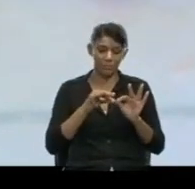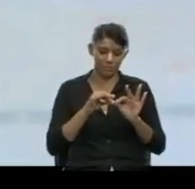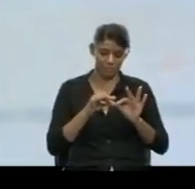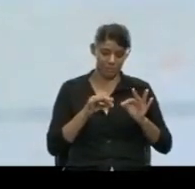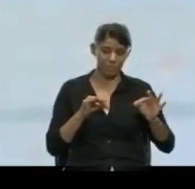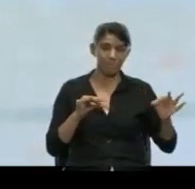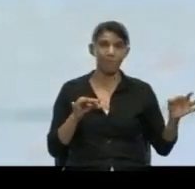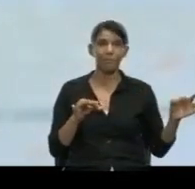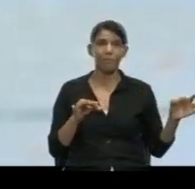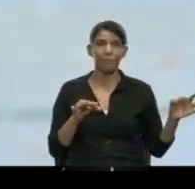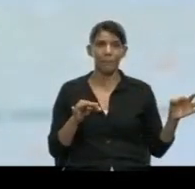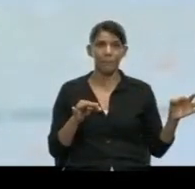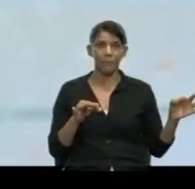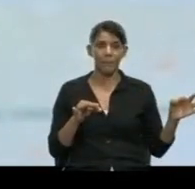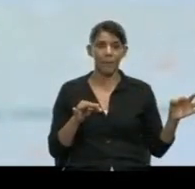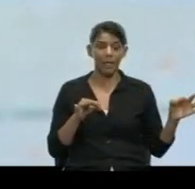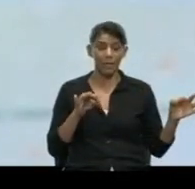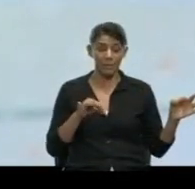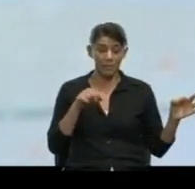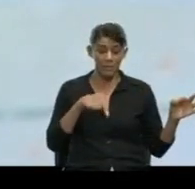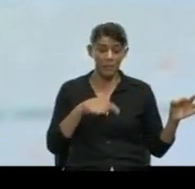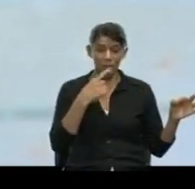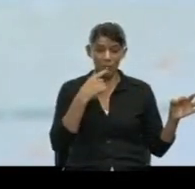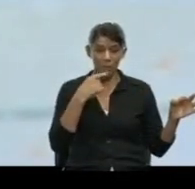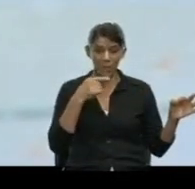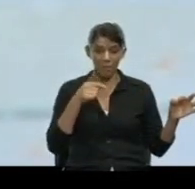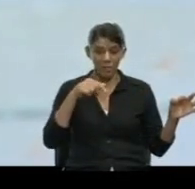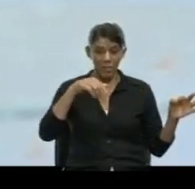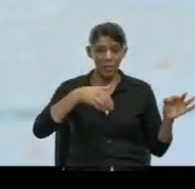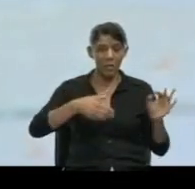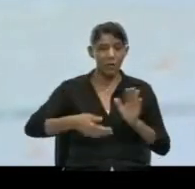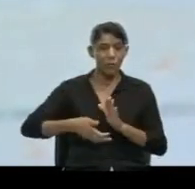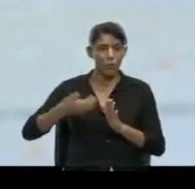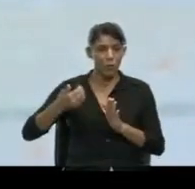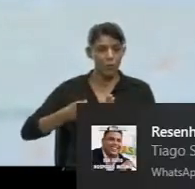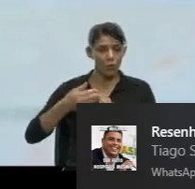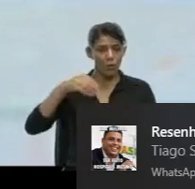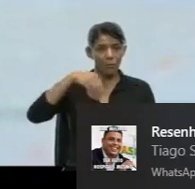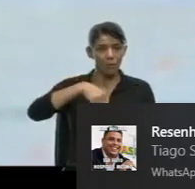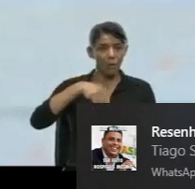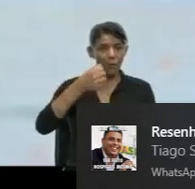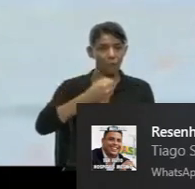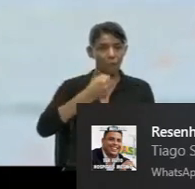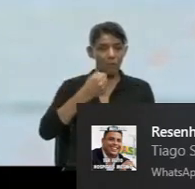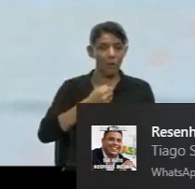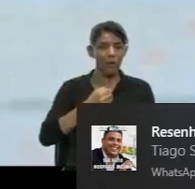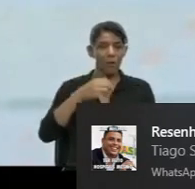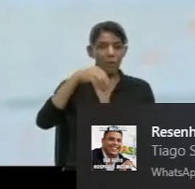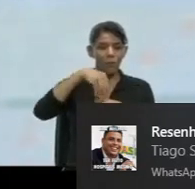a perfuração do pilar, tá bom? Da nossa obra.